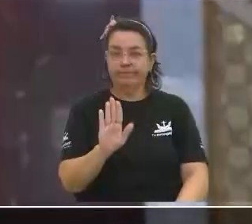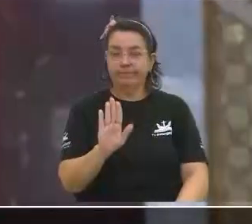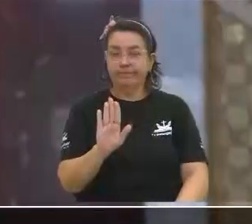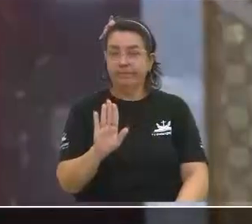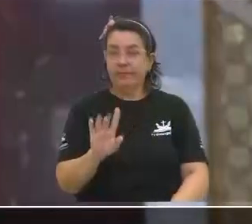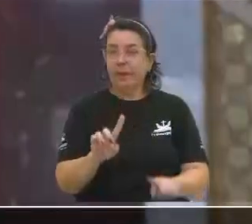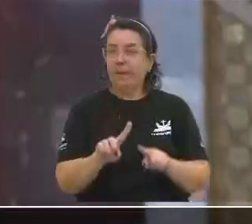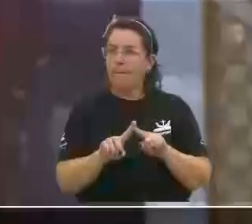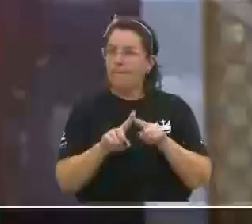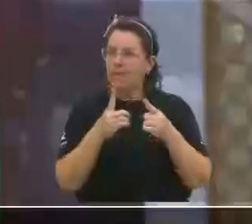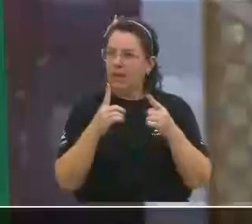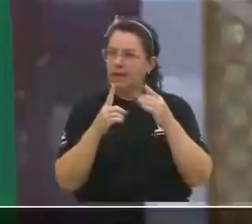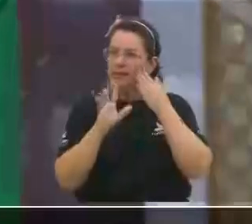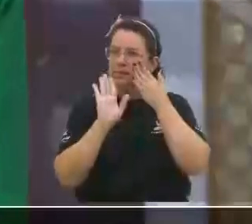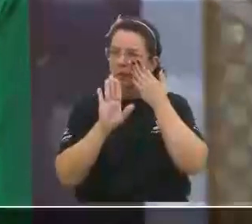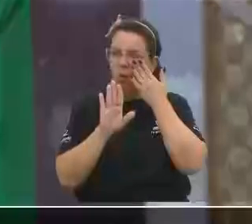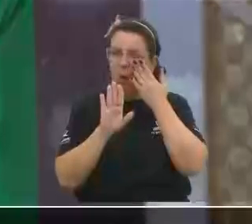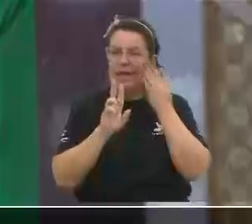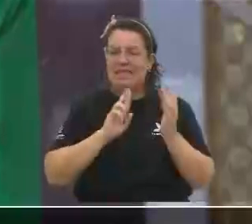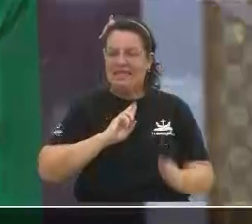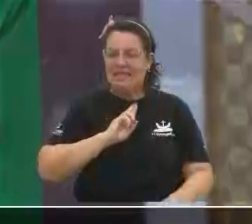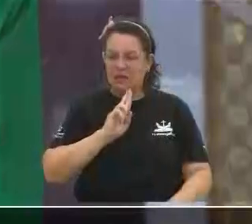muito sérias